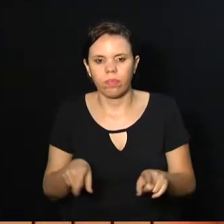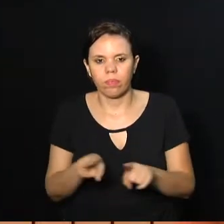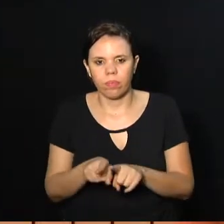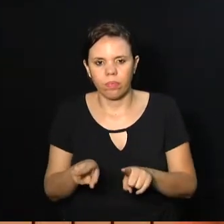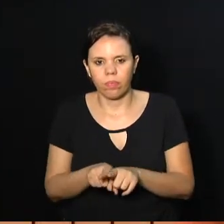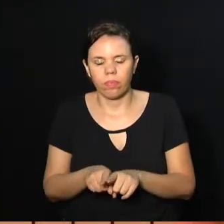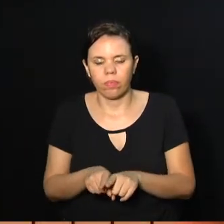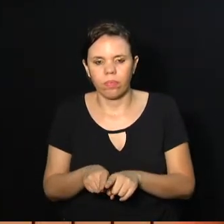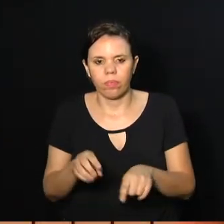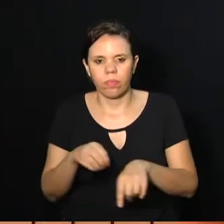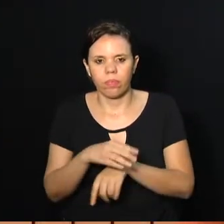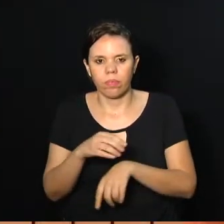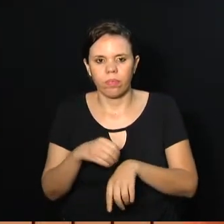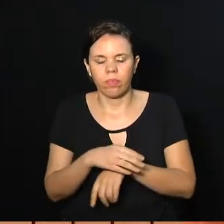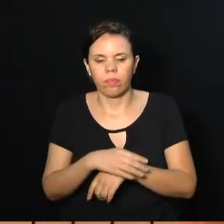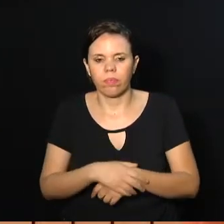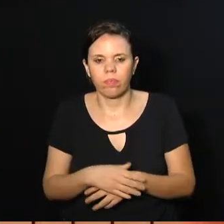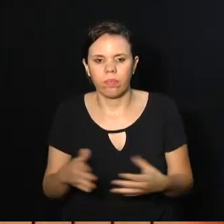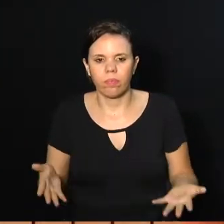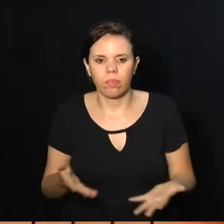ela traz uma